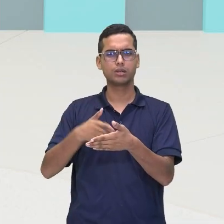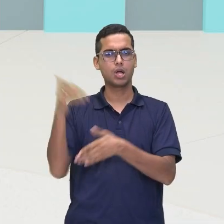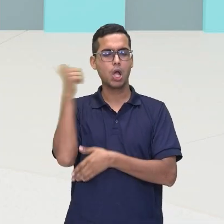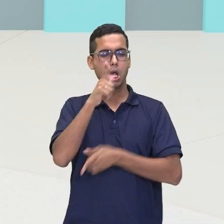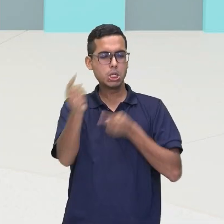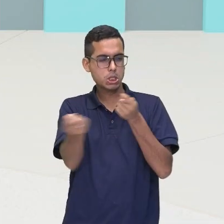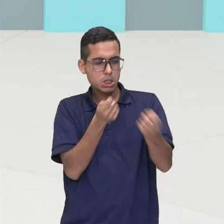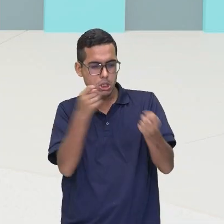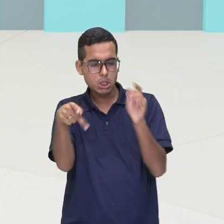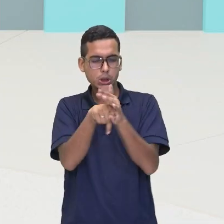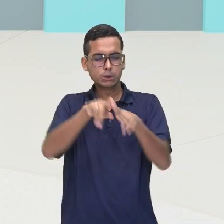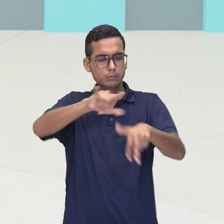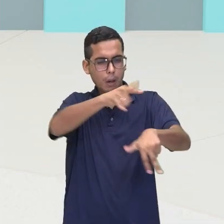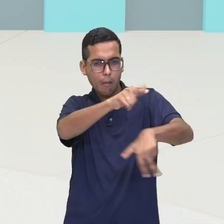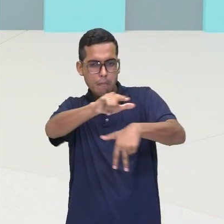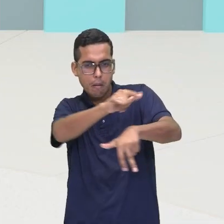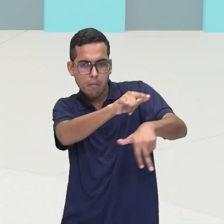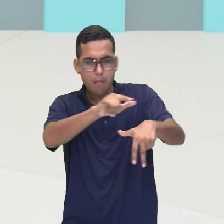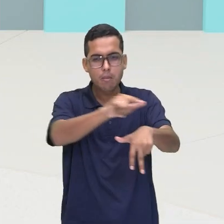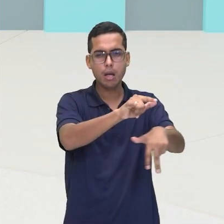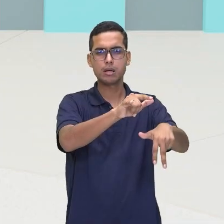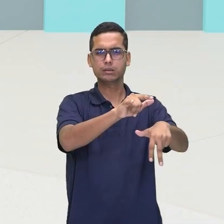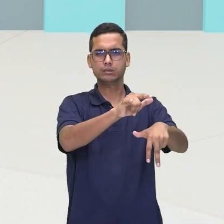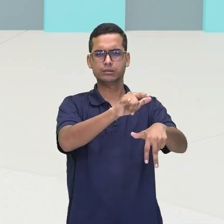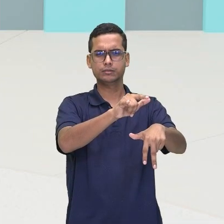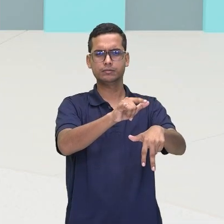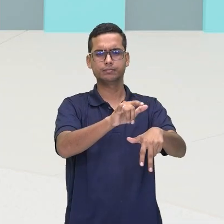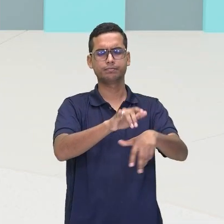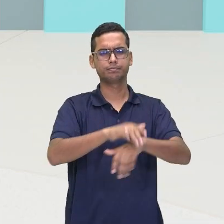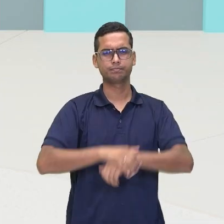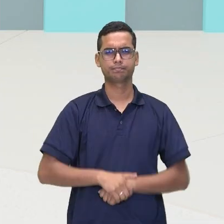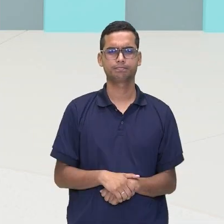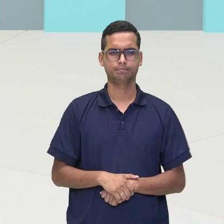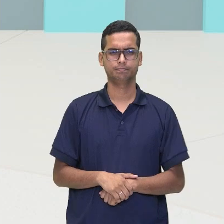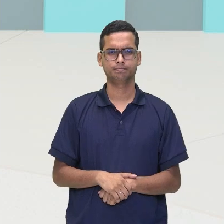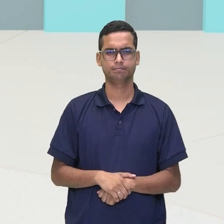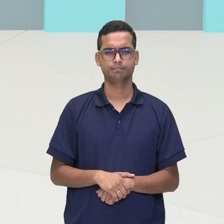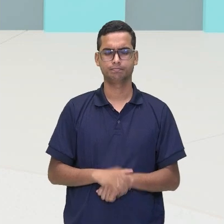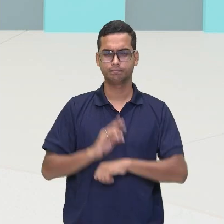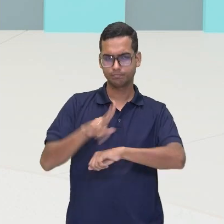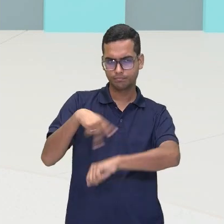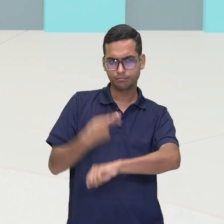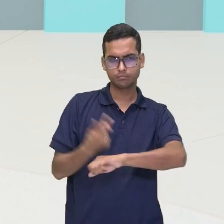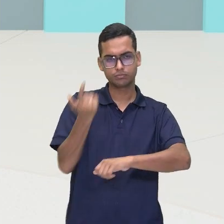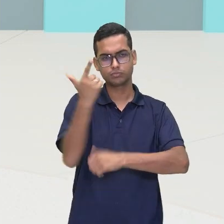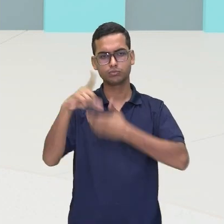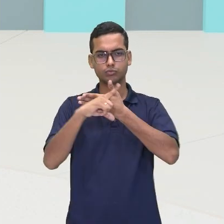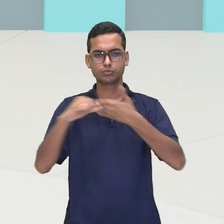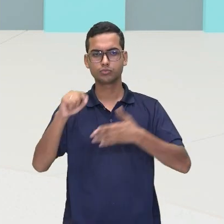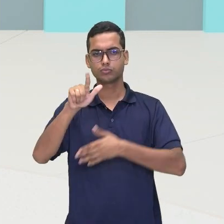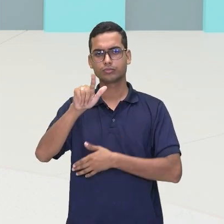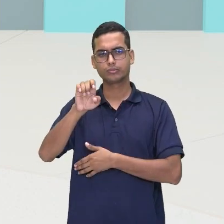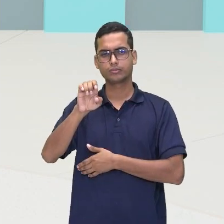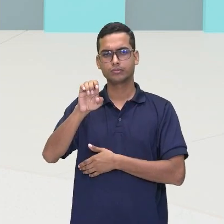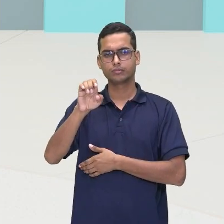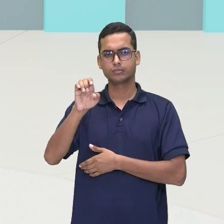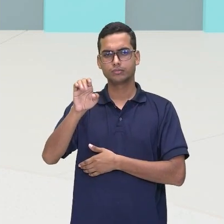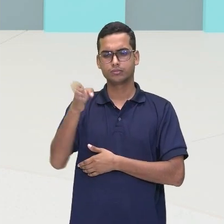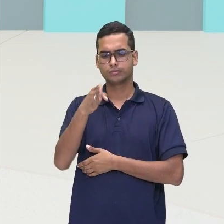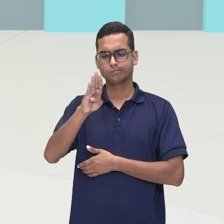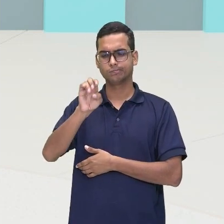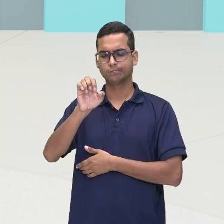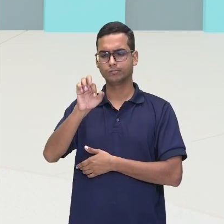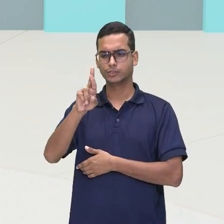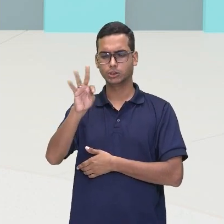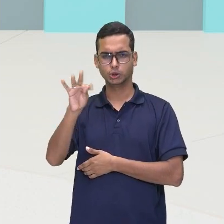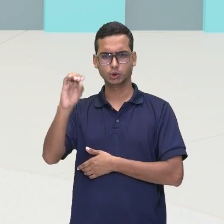poder sobre o outro. Avançando, vamos perceber que Le Breton nos traz sobre essa noção da liberdade